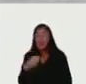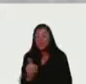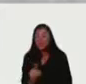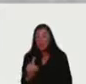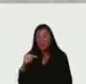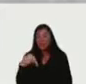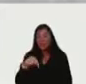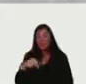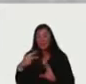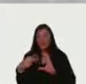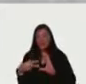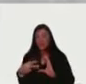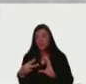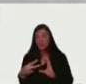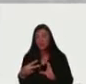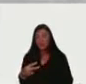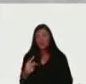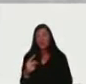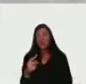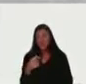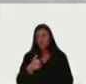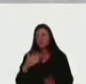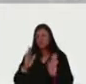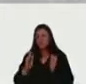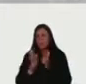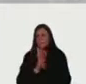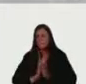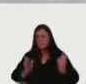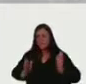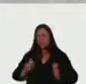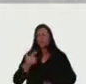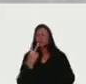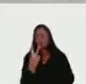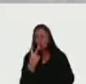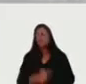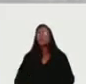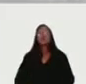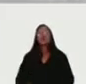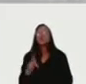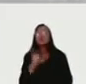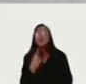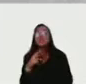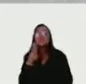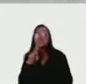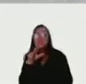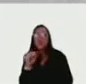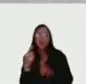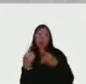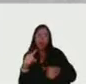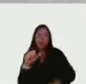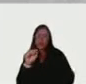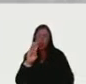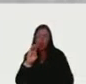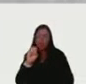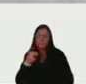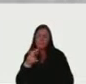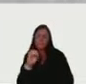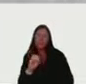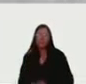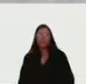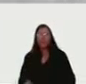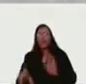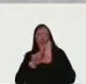que estou aqui, estou no meu segundo mandato, negamos esta legislação. A legislação que é feita nesta casa, ela é